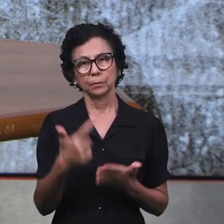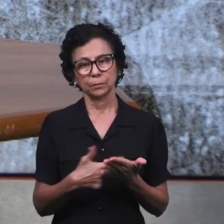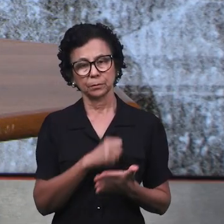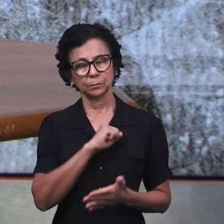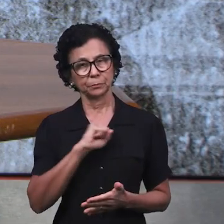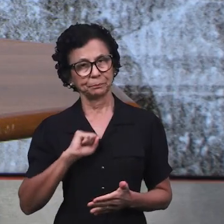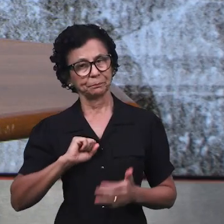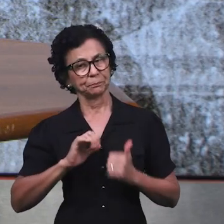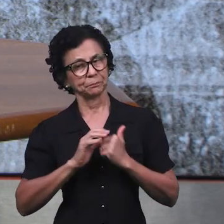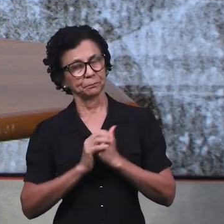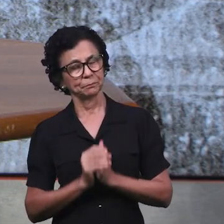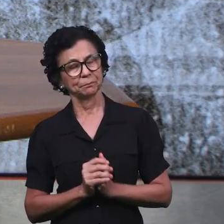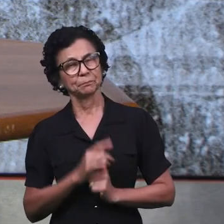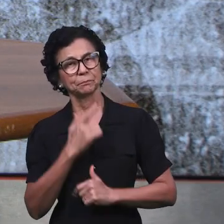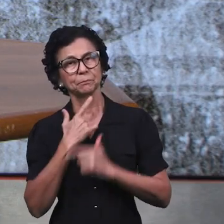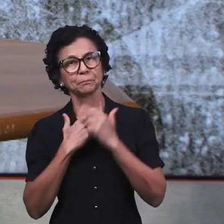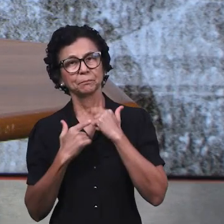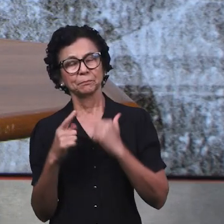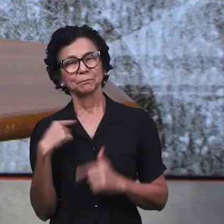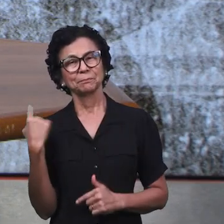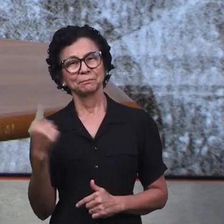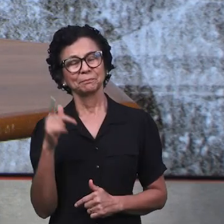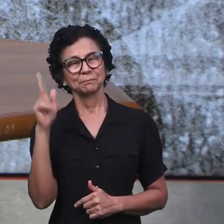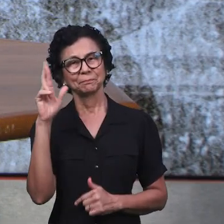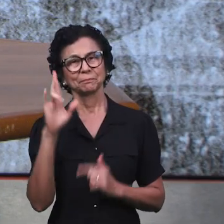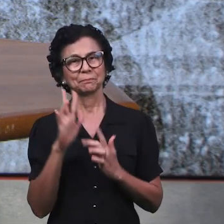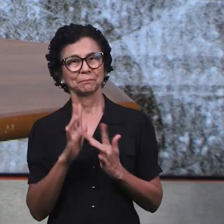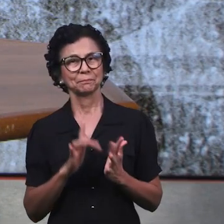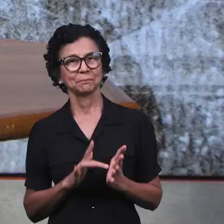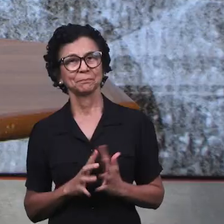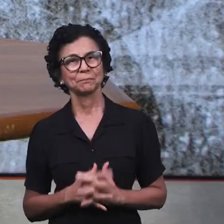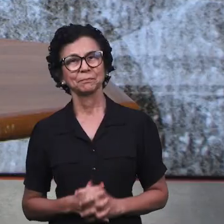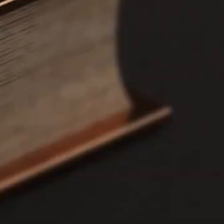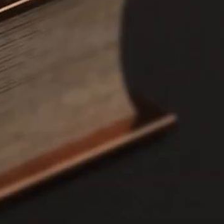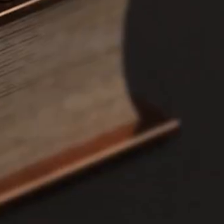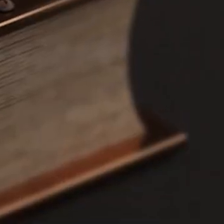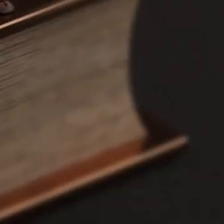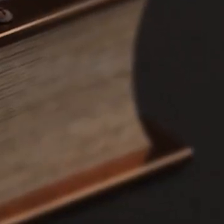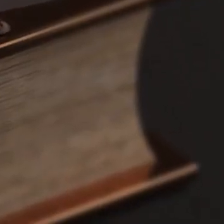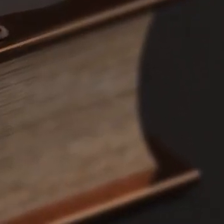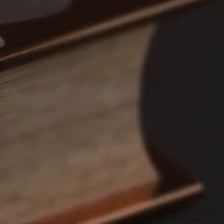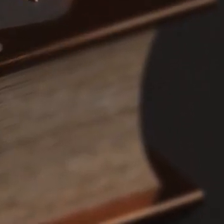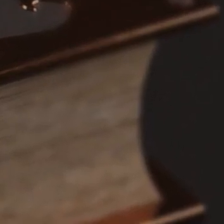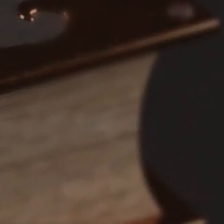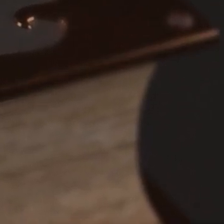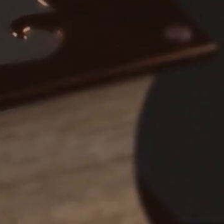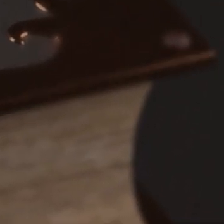Amém? Desejamos a todos os irmãos a paz do Senhor Jesus.